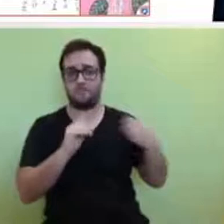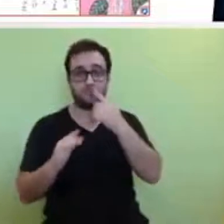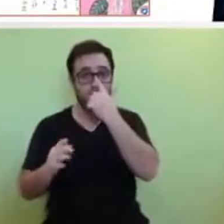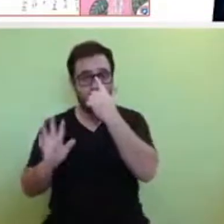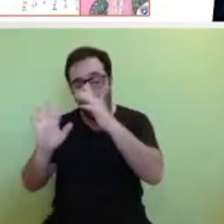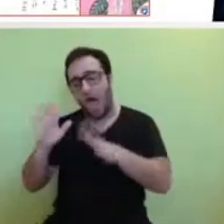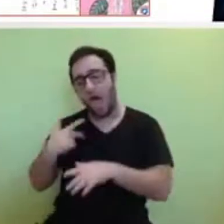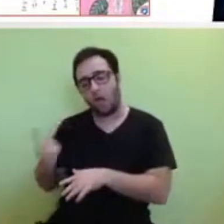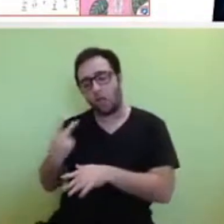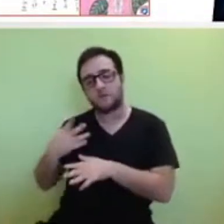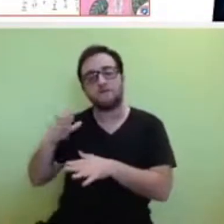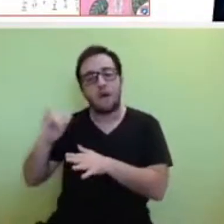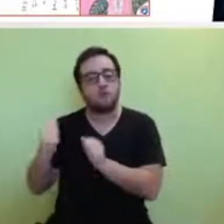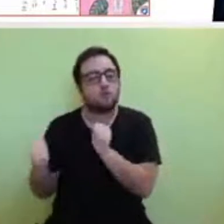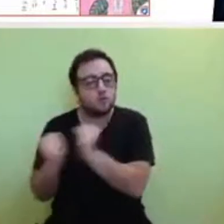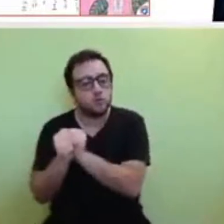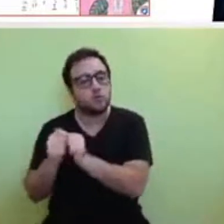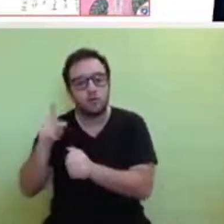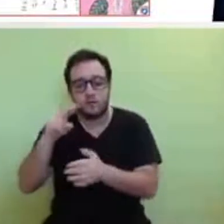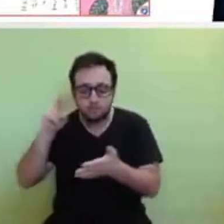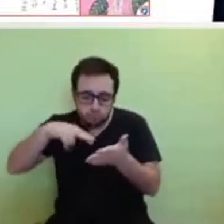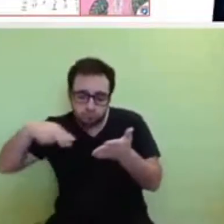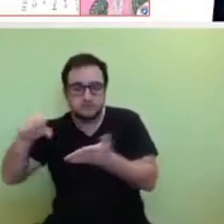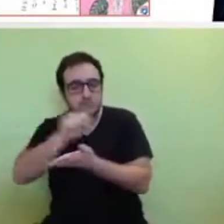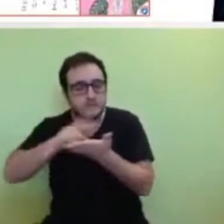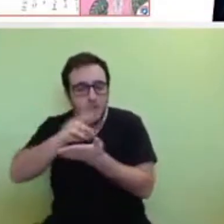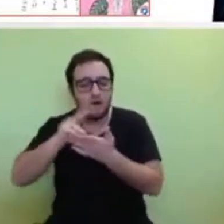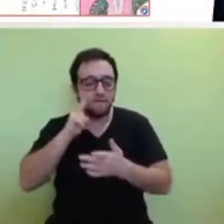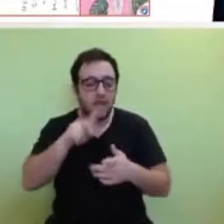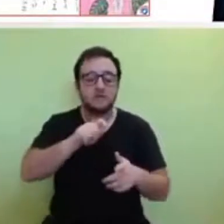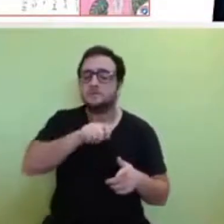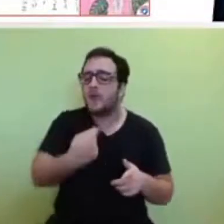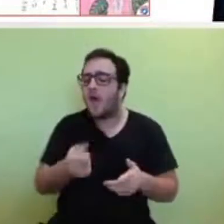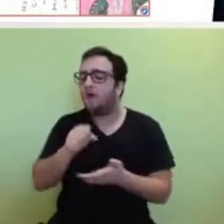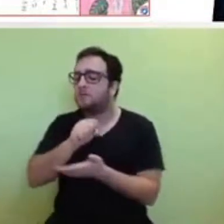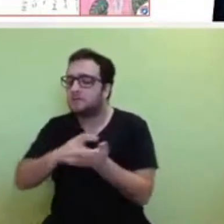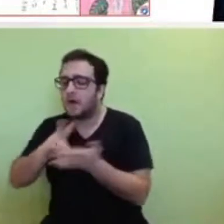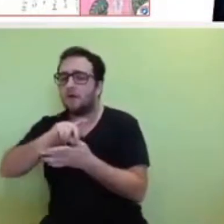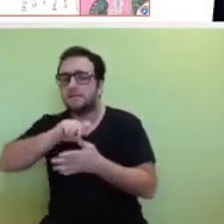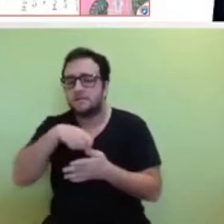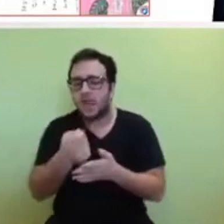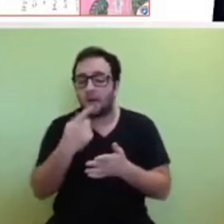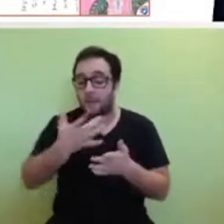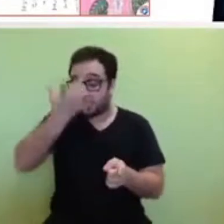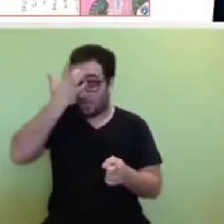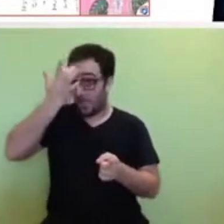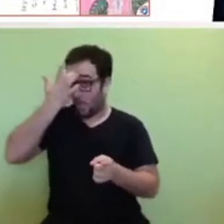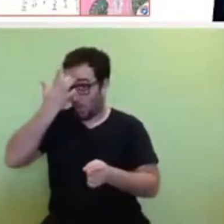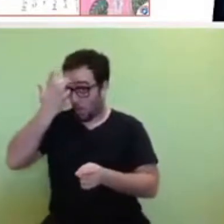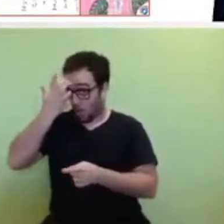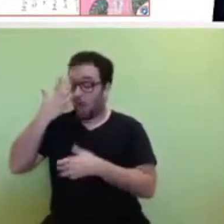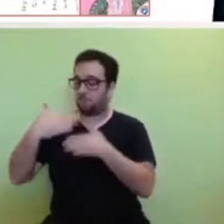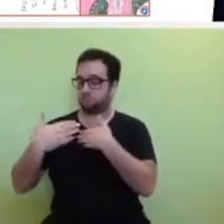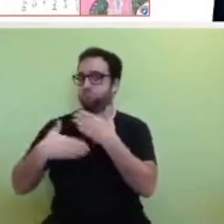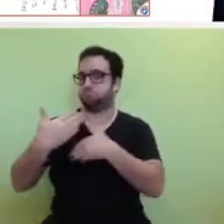e sinalizava na hora que escrevia, e aquilo ajudava ela a lembrar. Então, foi uma grande ajuda, por exemplo, nas provas em que ela tinha